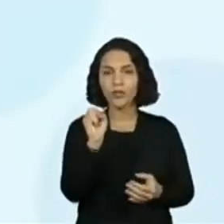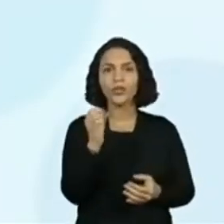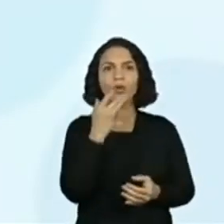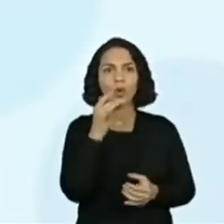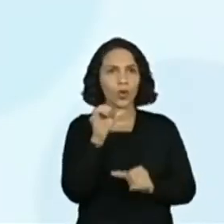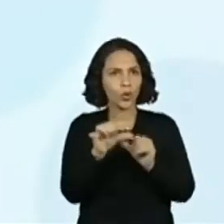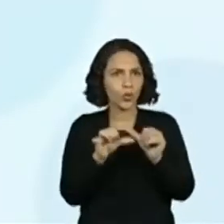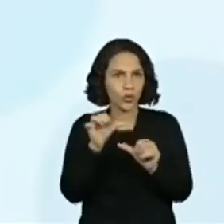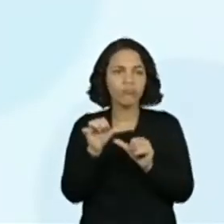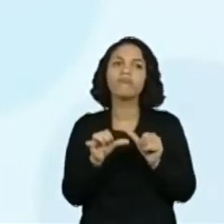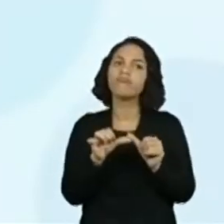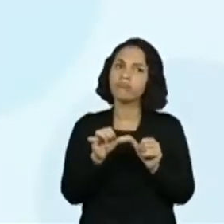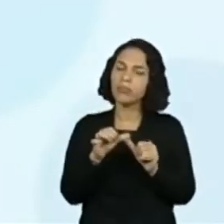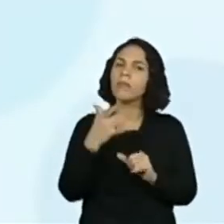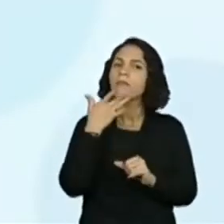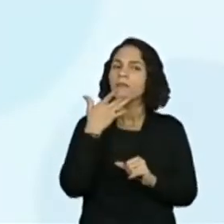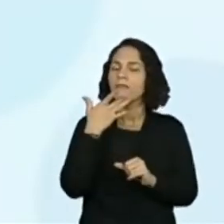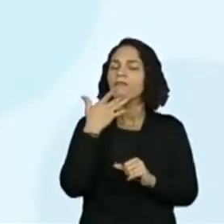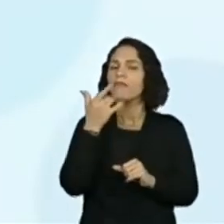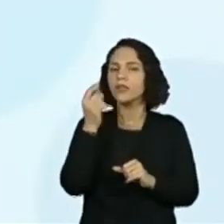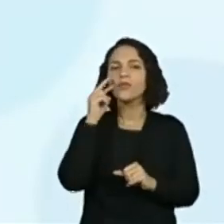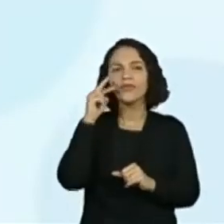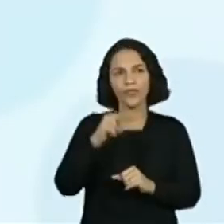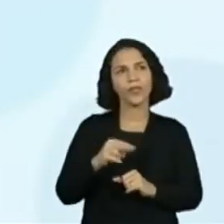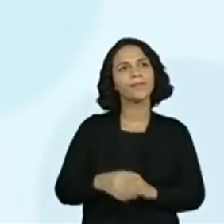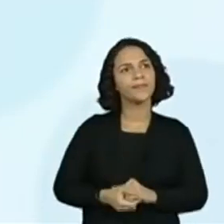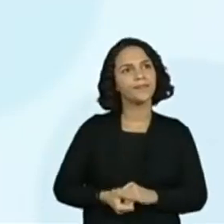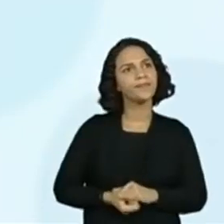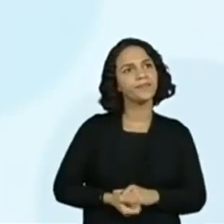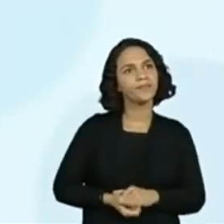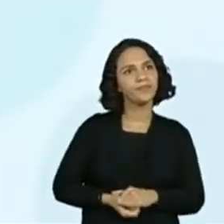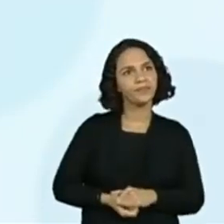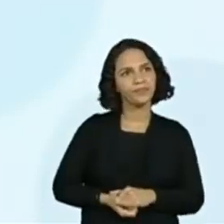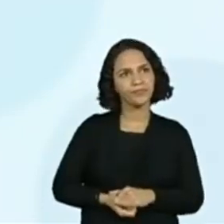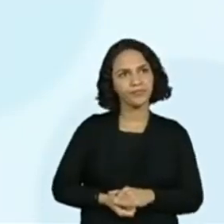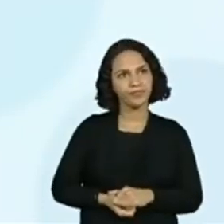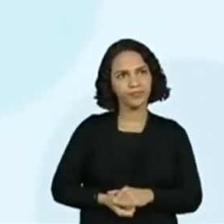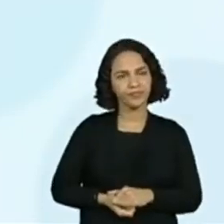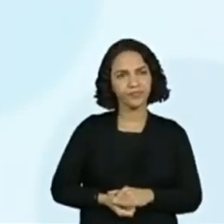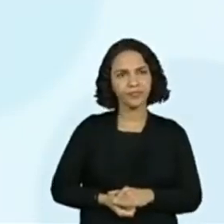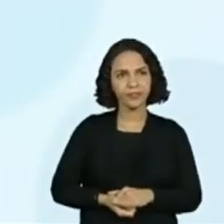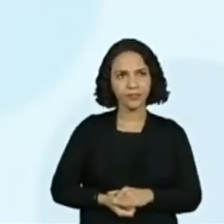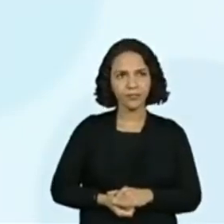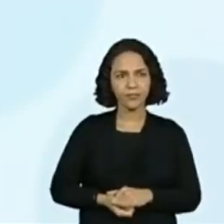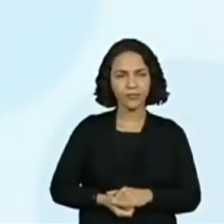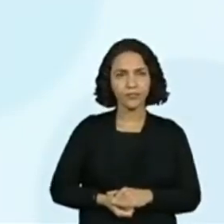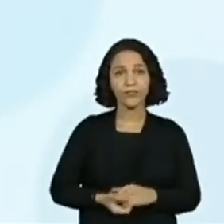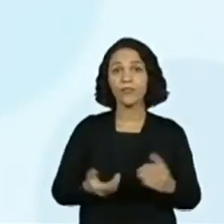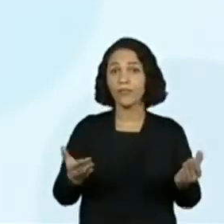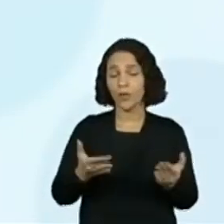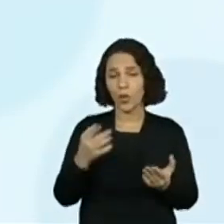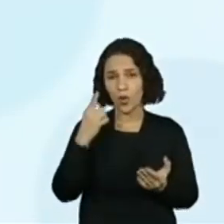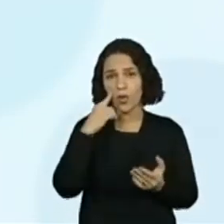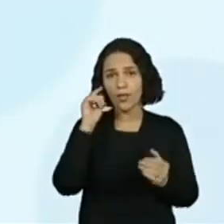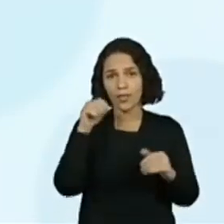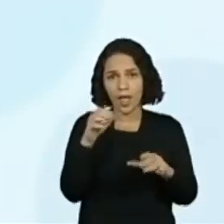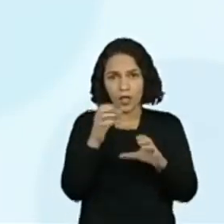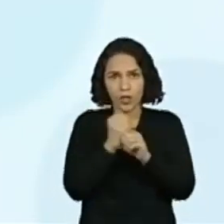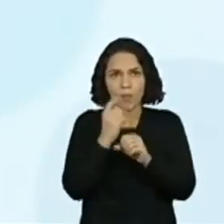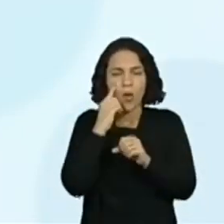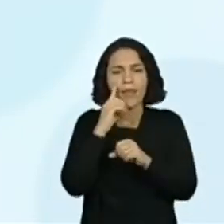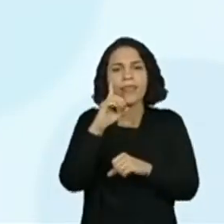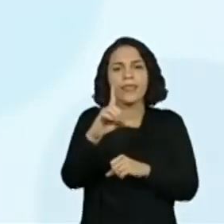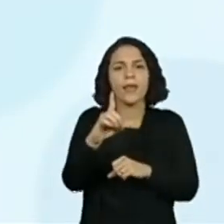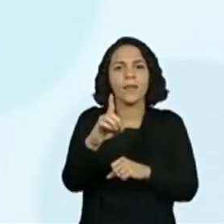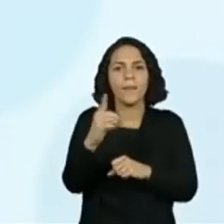da caneta, professora, acho que fica mais fácil. Vou trocar. De visualizar aí. Nós podemos, então, somar primeiro as